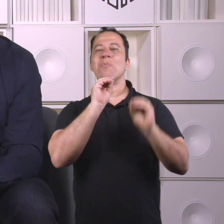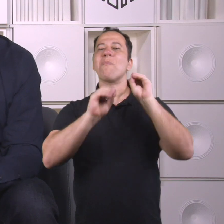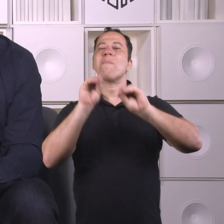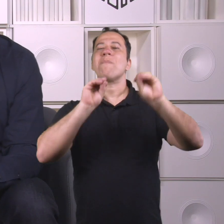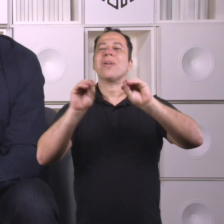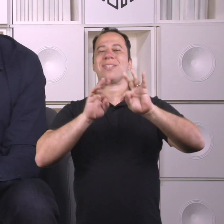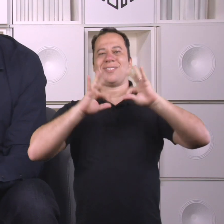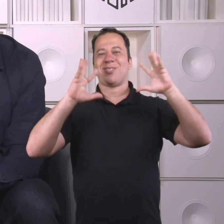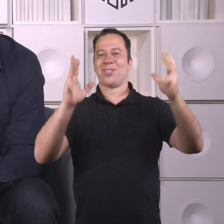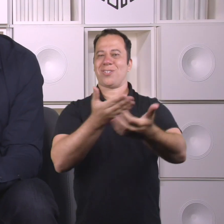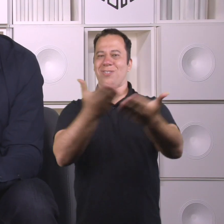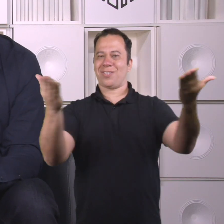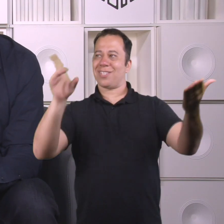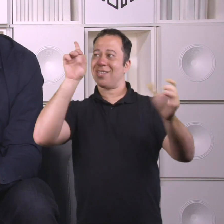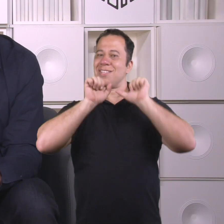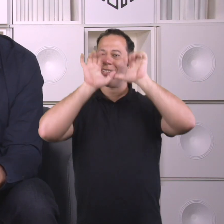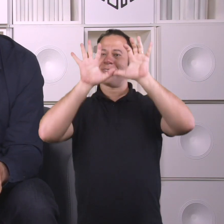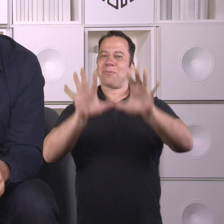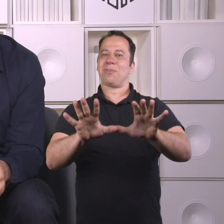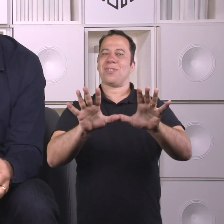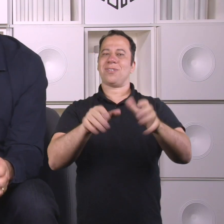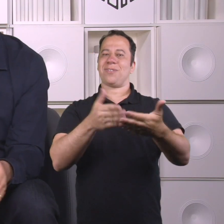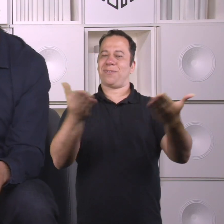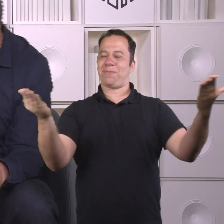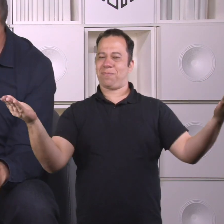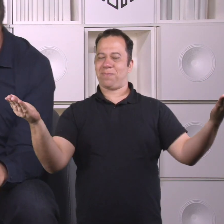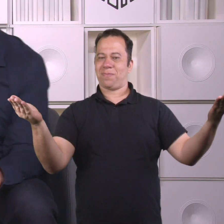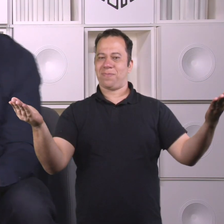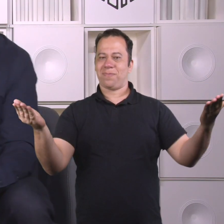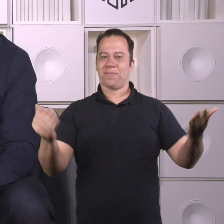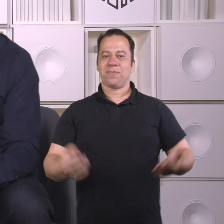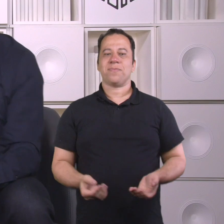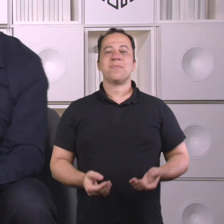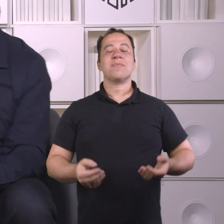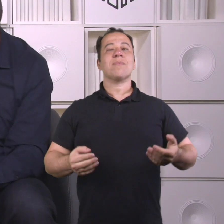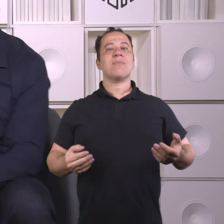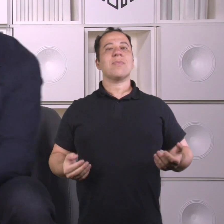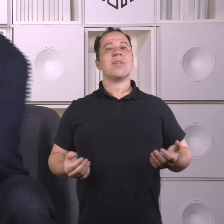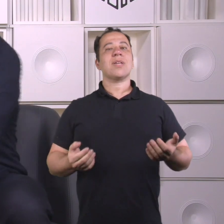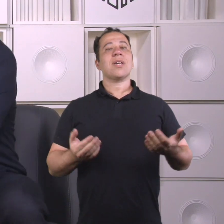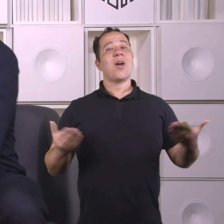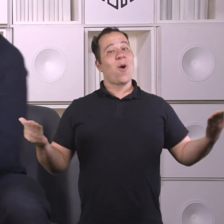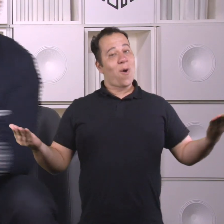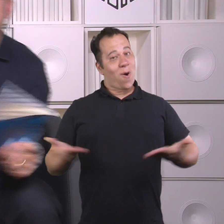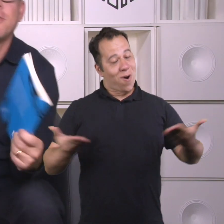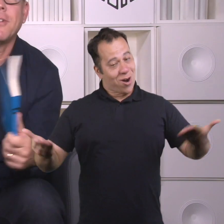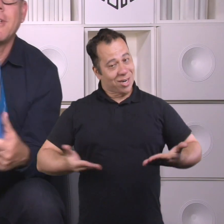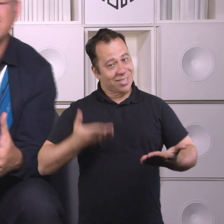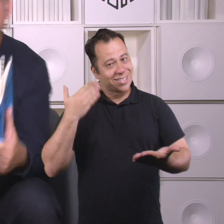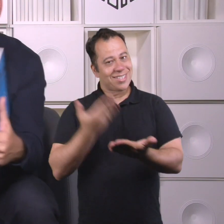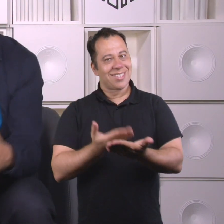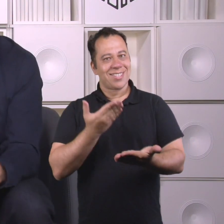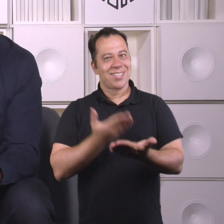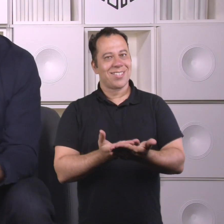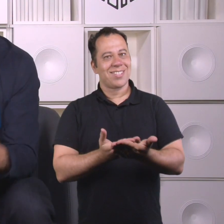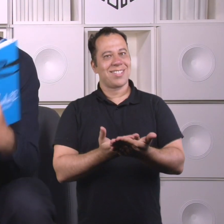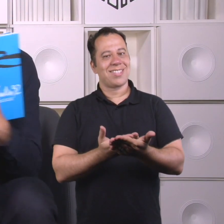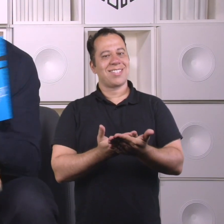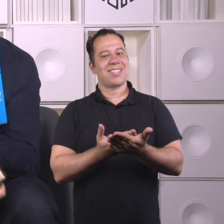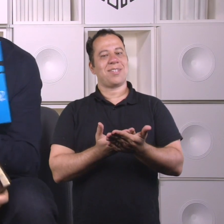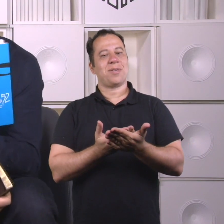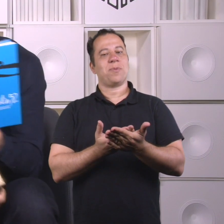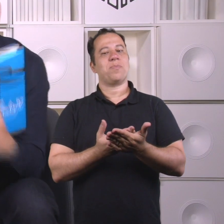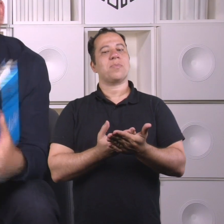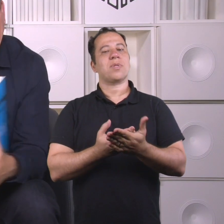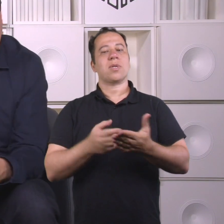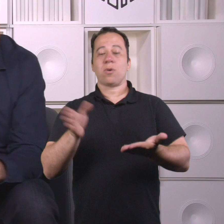todos vocês, que Deus abençoe a casa de cada um. Nosso papo de hoje, a nossa conversa de hoje, o